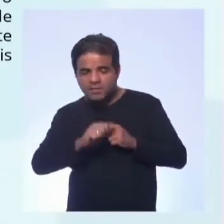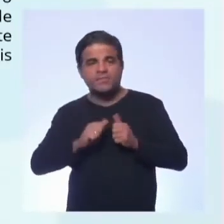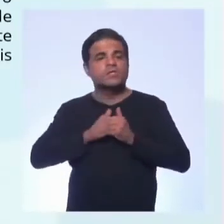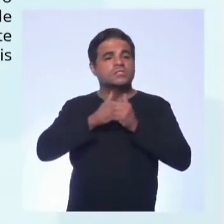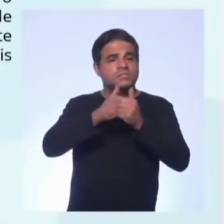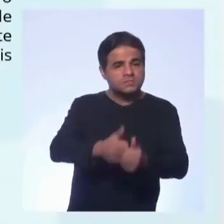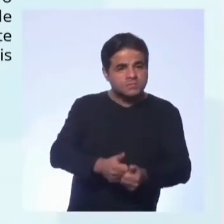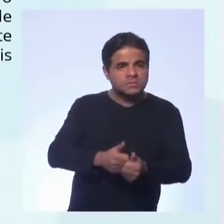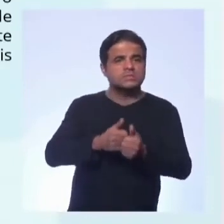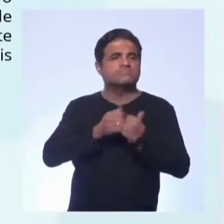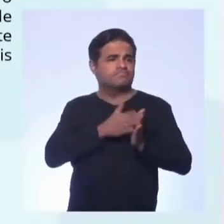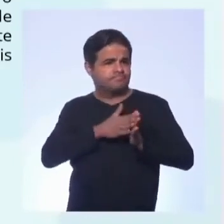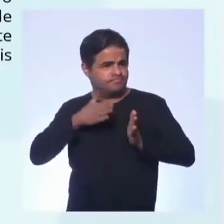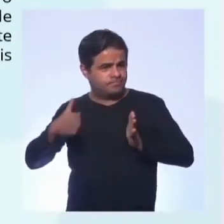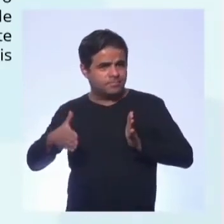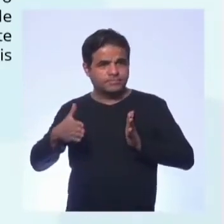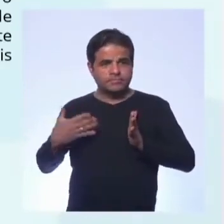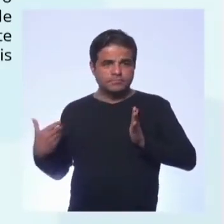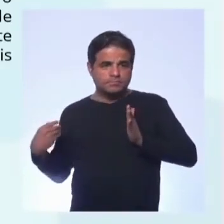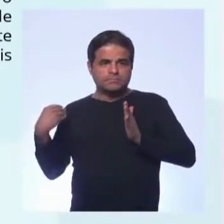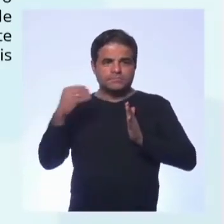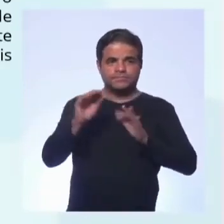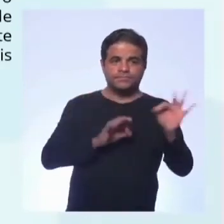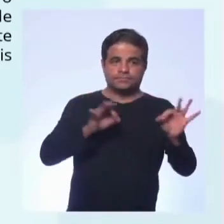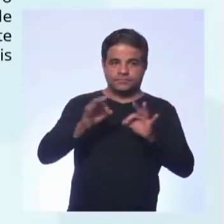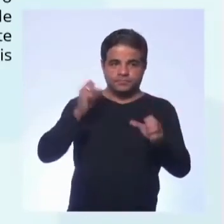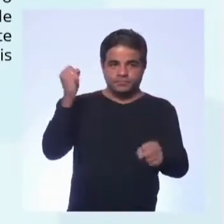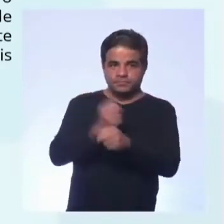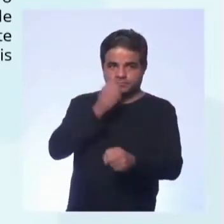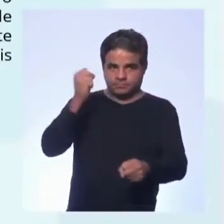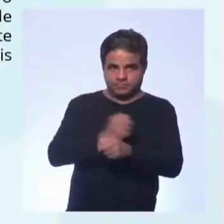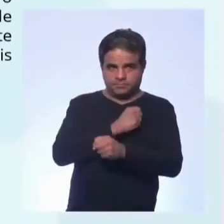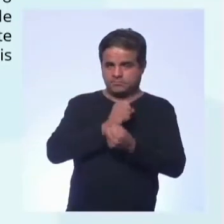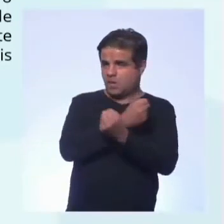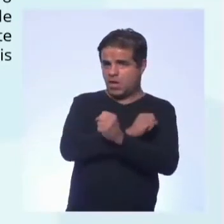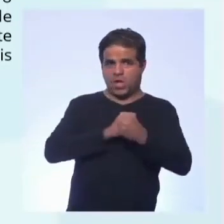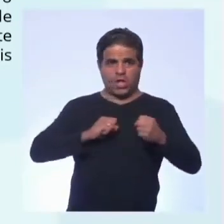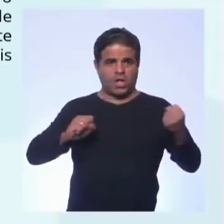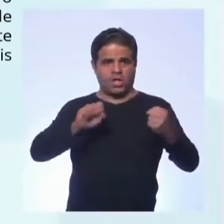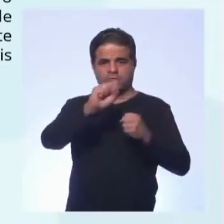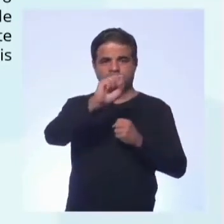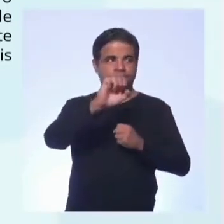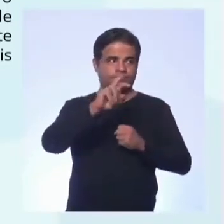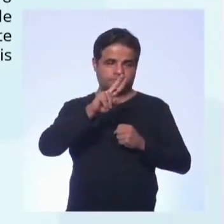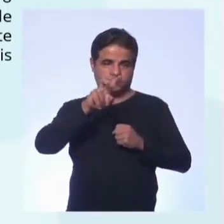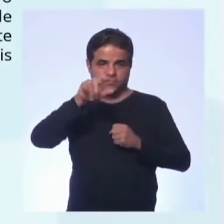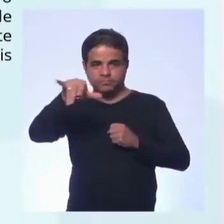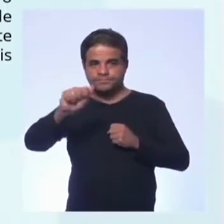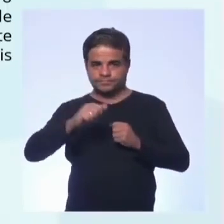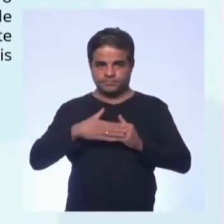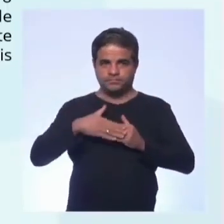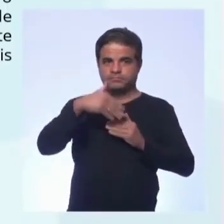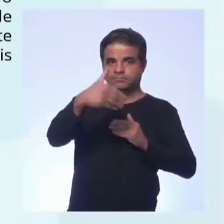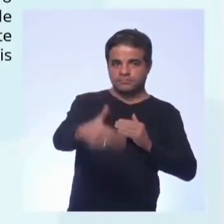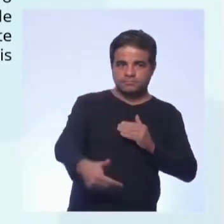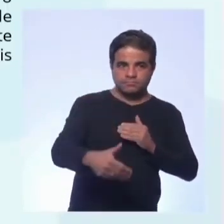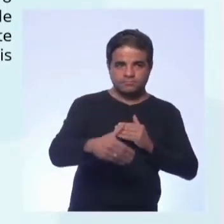seguindo a onda nacionalista, emplacou um projeto pela construção da Grande Sérvia.